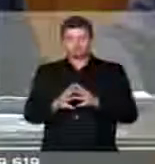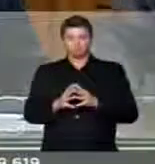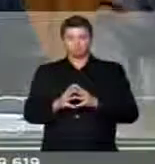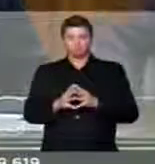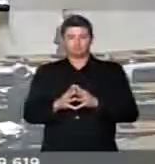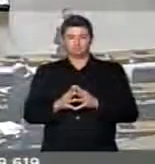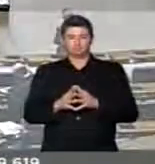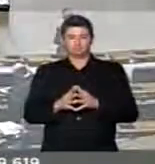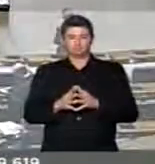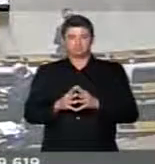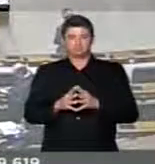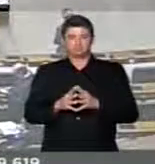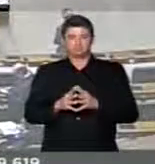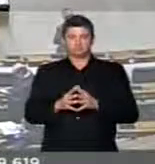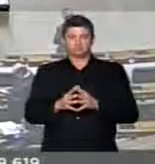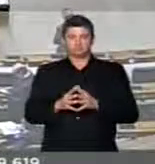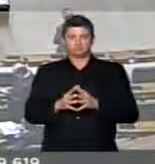lista aqui.